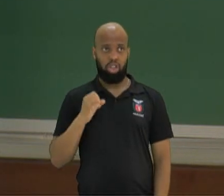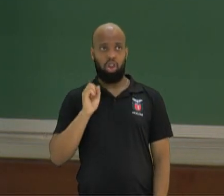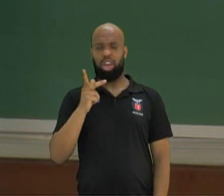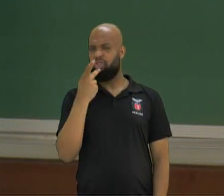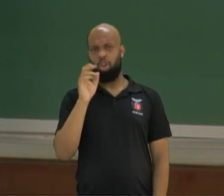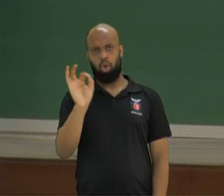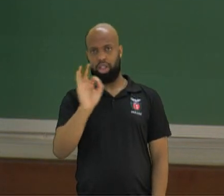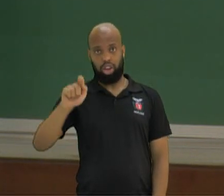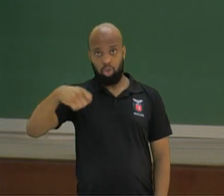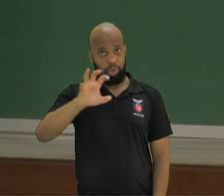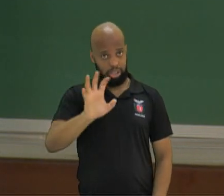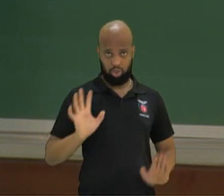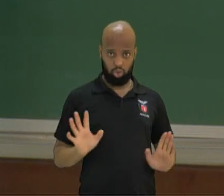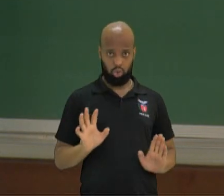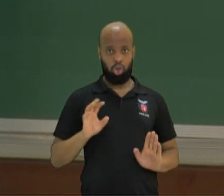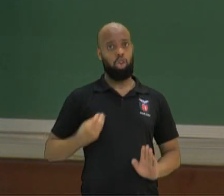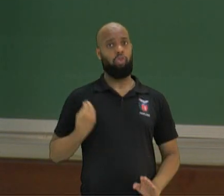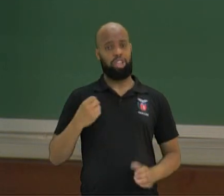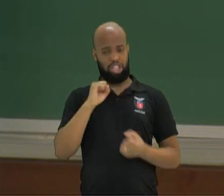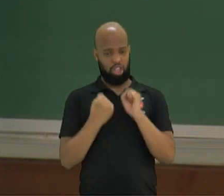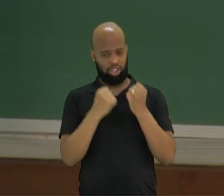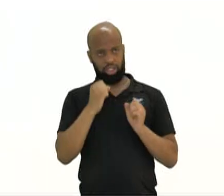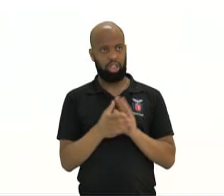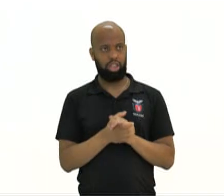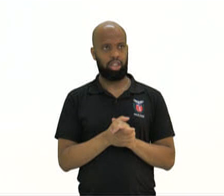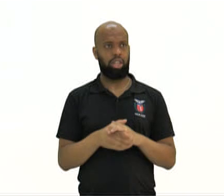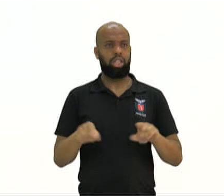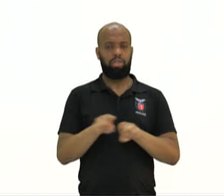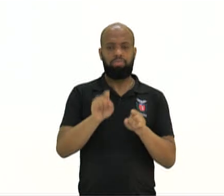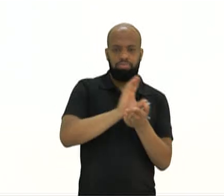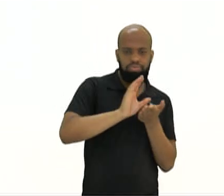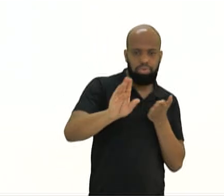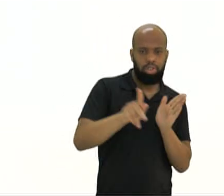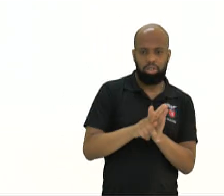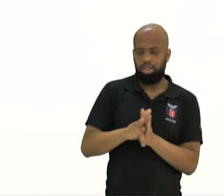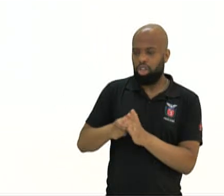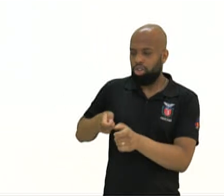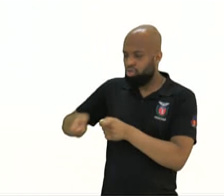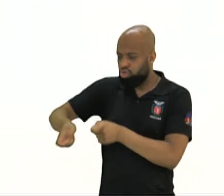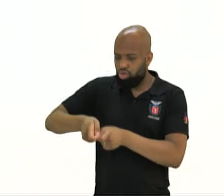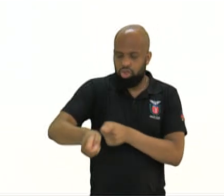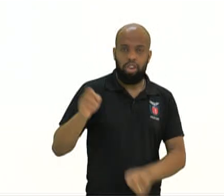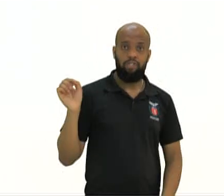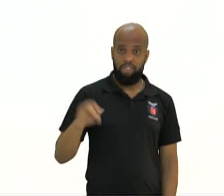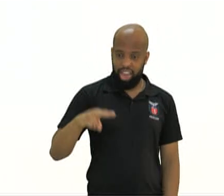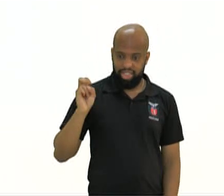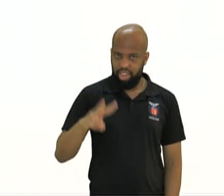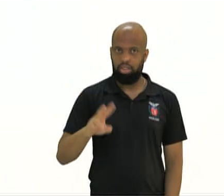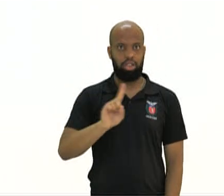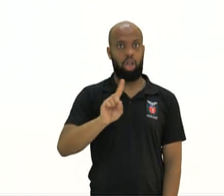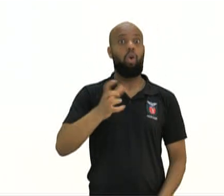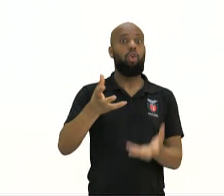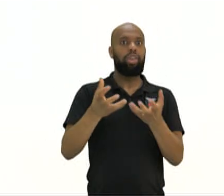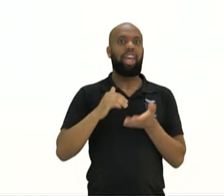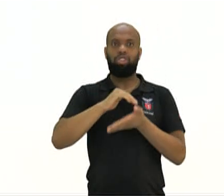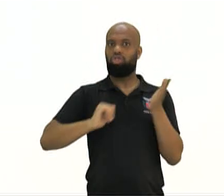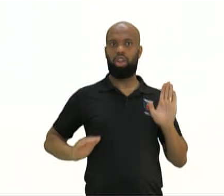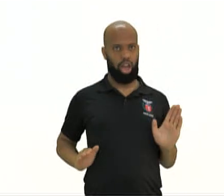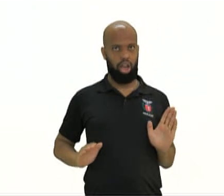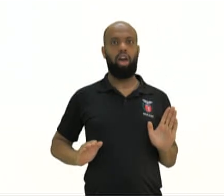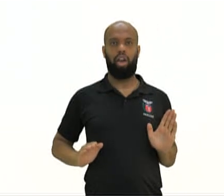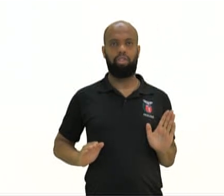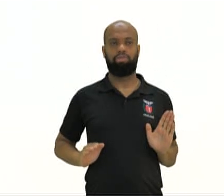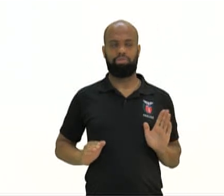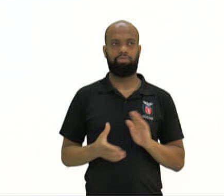vida agitada, tá? Investir em pesticidas e engenharia genética de alimentos, muito pelo contrário, eliminar a questão dos pesticidas,